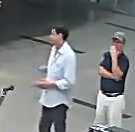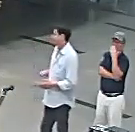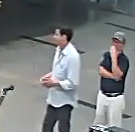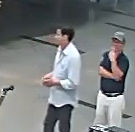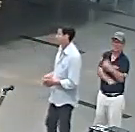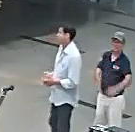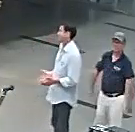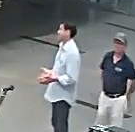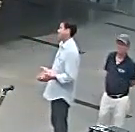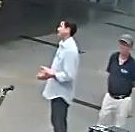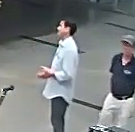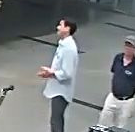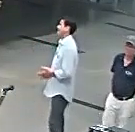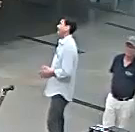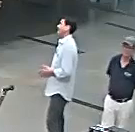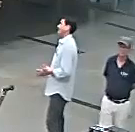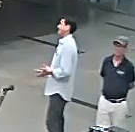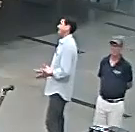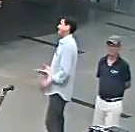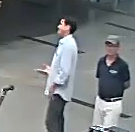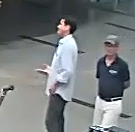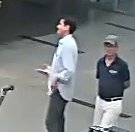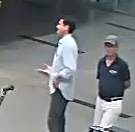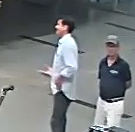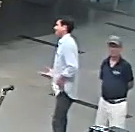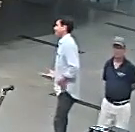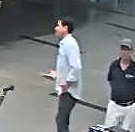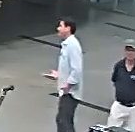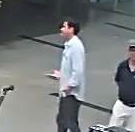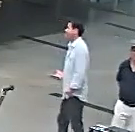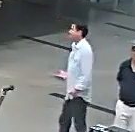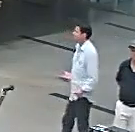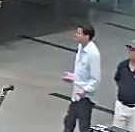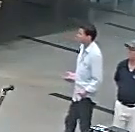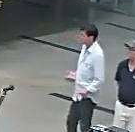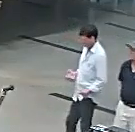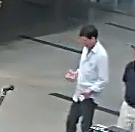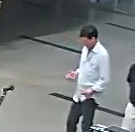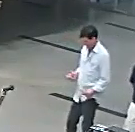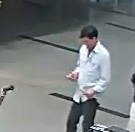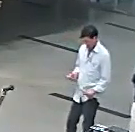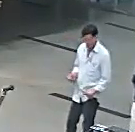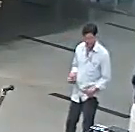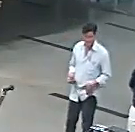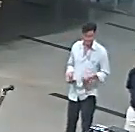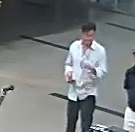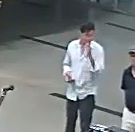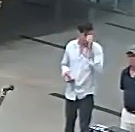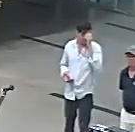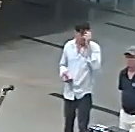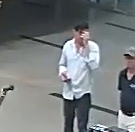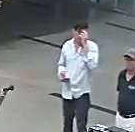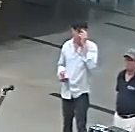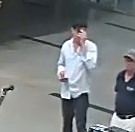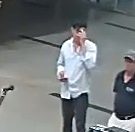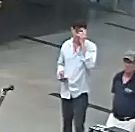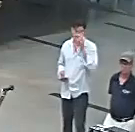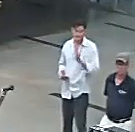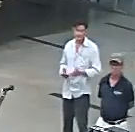presente hoje para mim é histórico esse esse número expressivo não só de